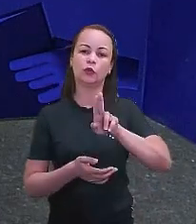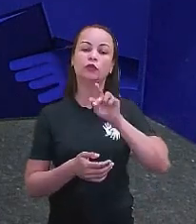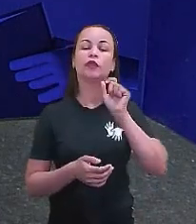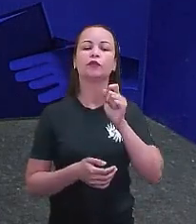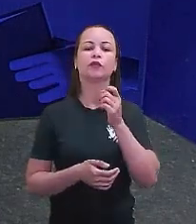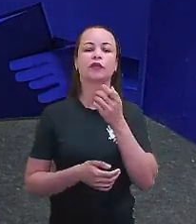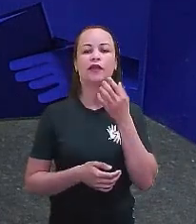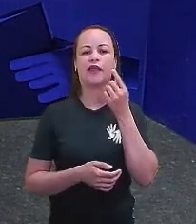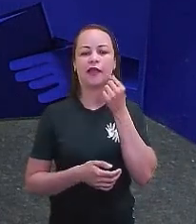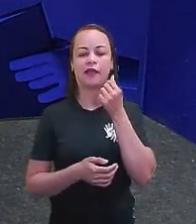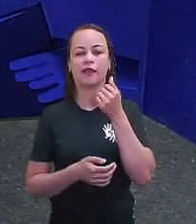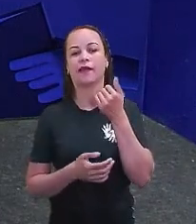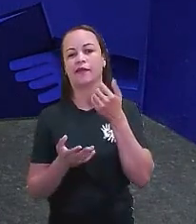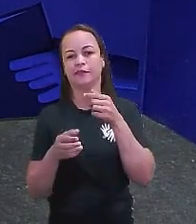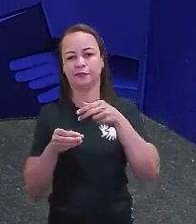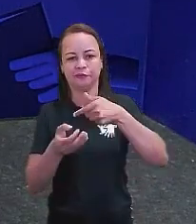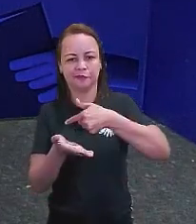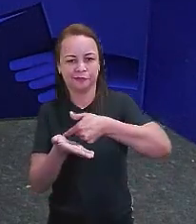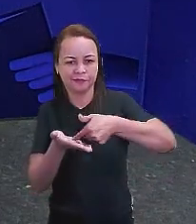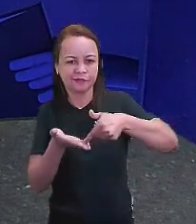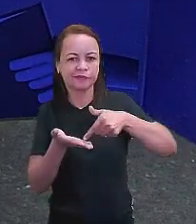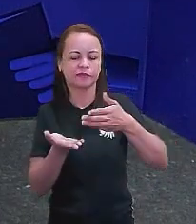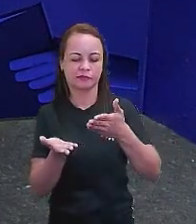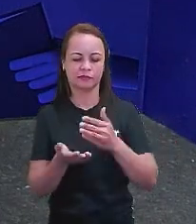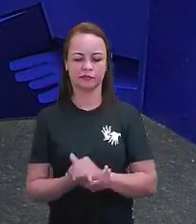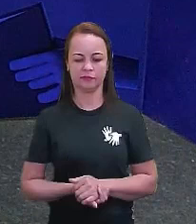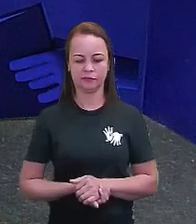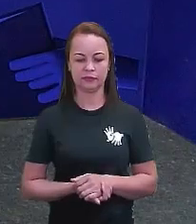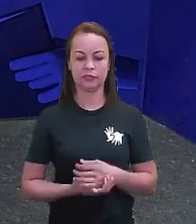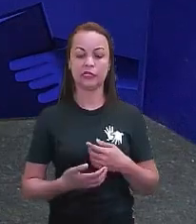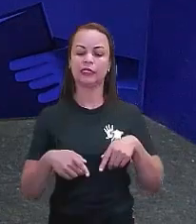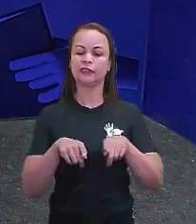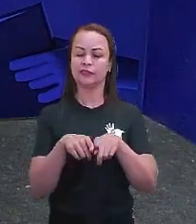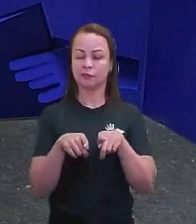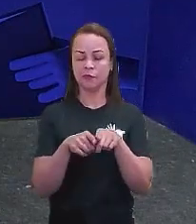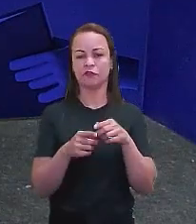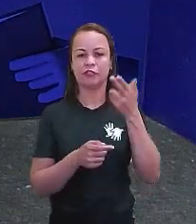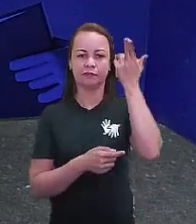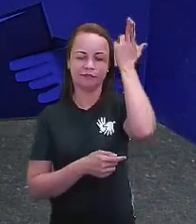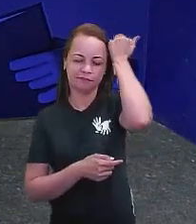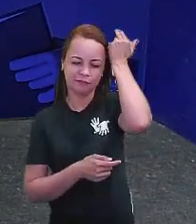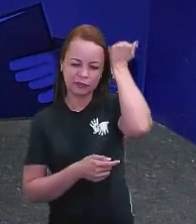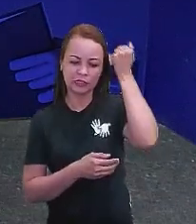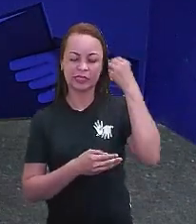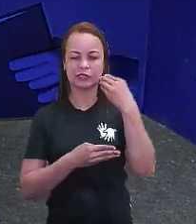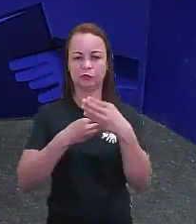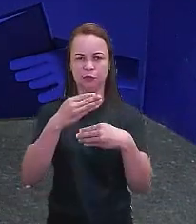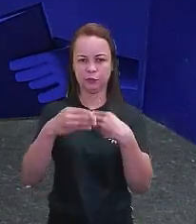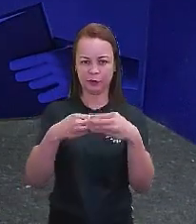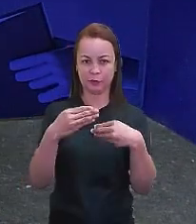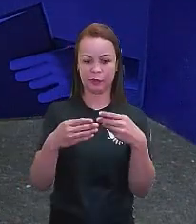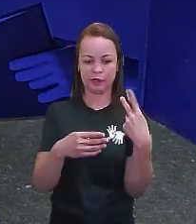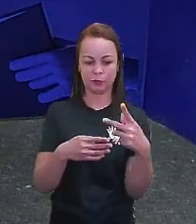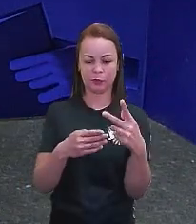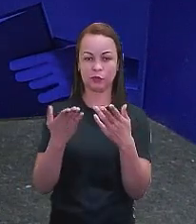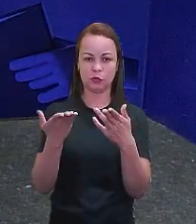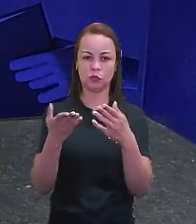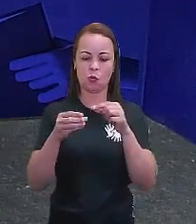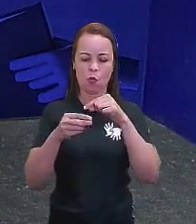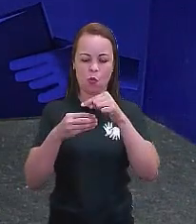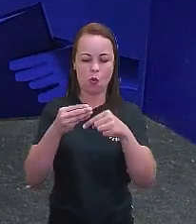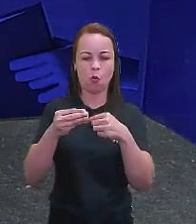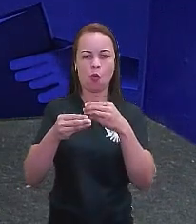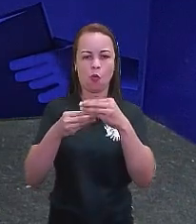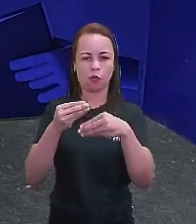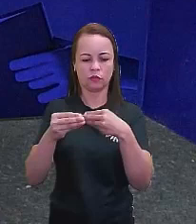canetinhas. E aí, como eu fiz a lebre também, eu trouxe o rolinho do papel higiênico que eu utilizei para